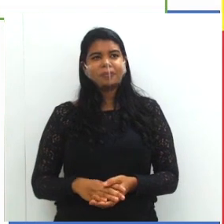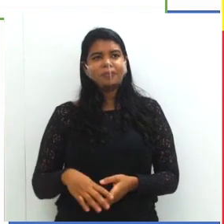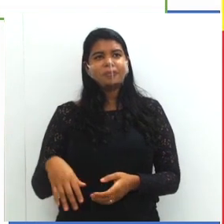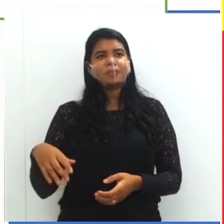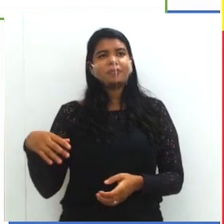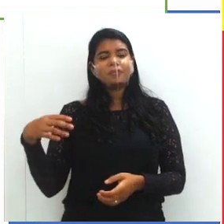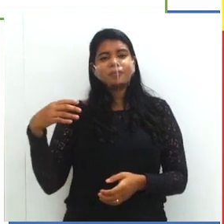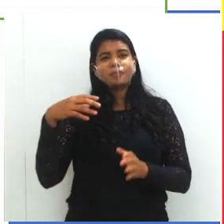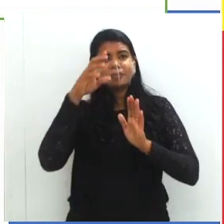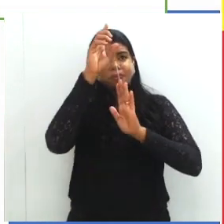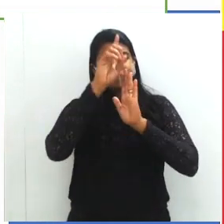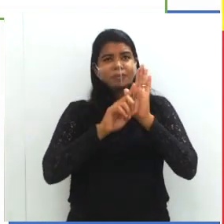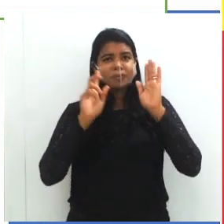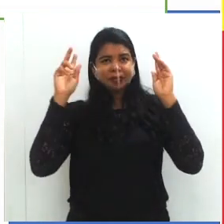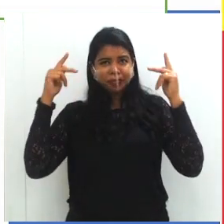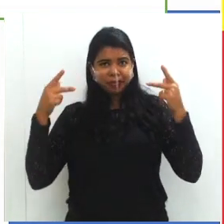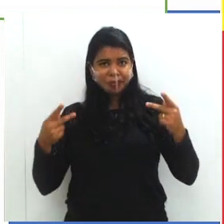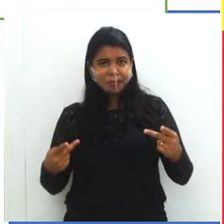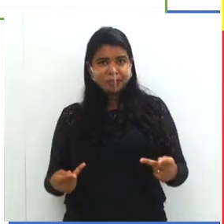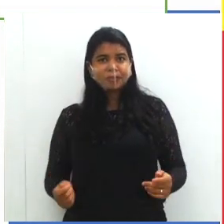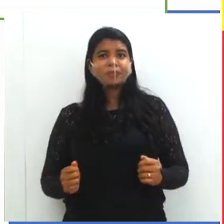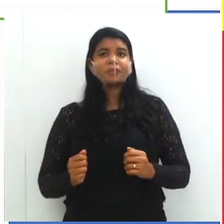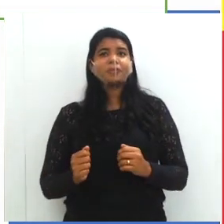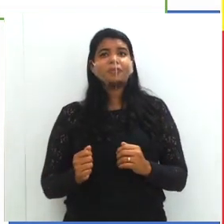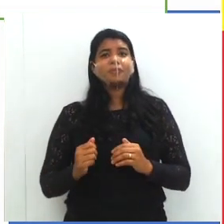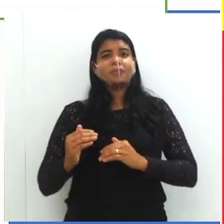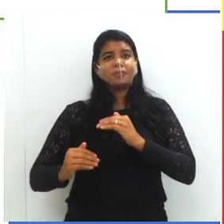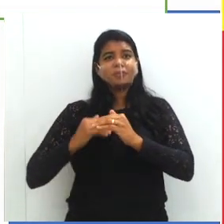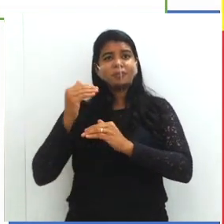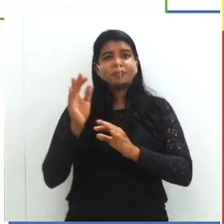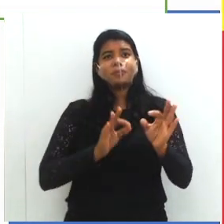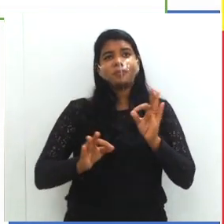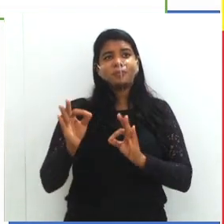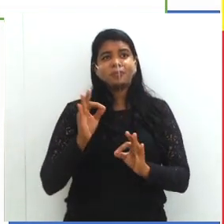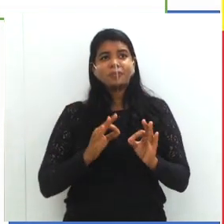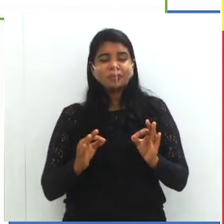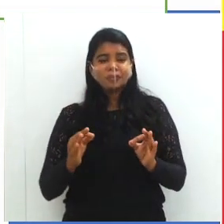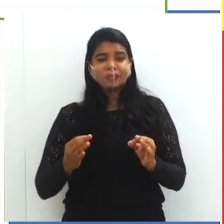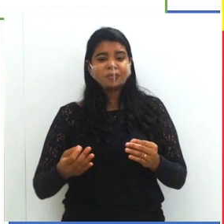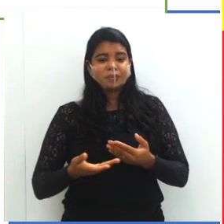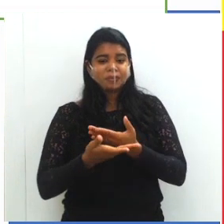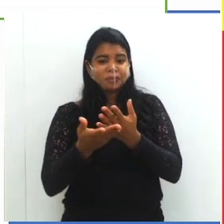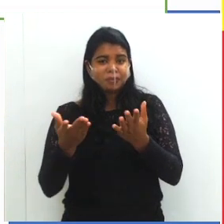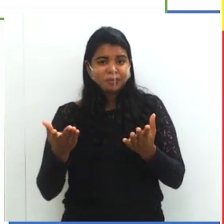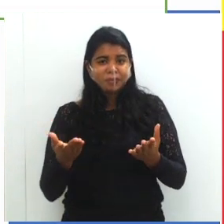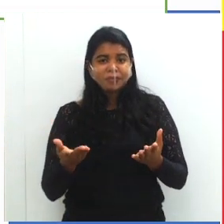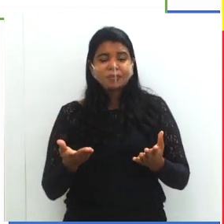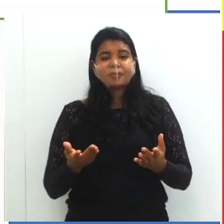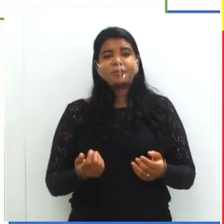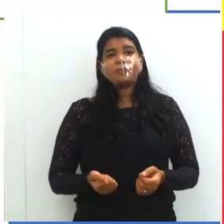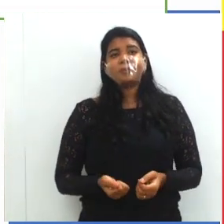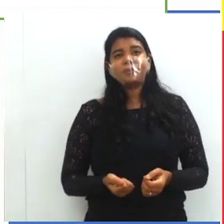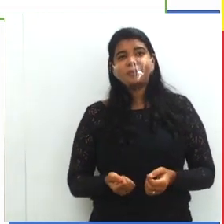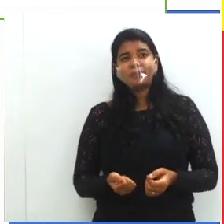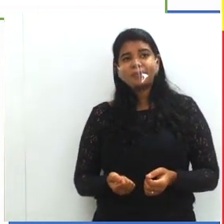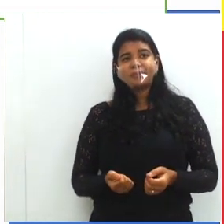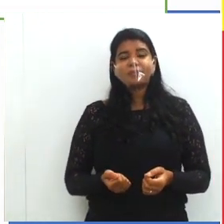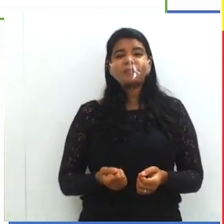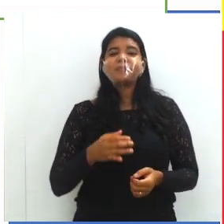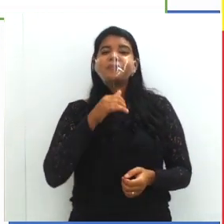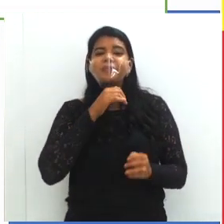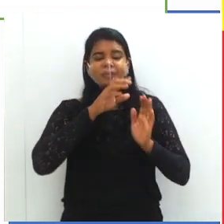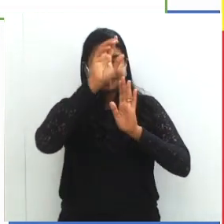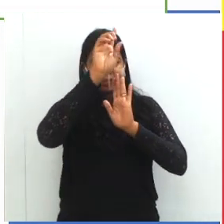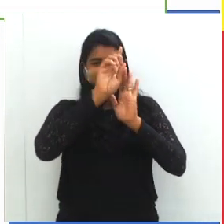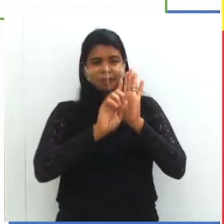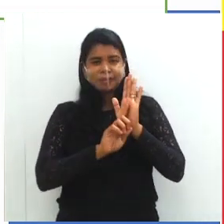direitos humanos que são preconizados e trabalhar pela sua universalização, ou seja, universalizar a